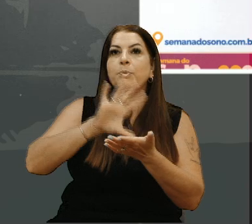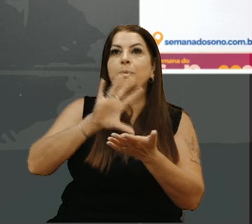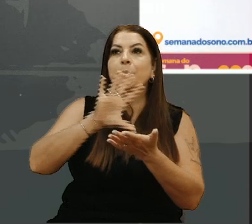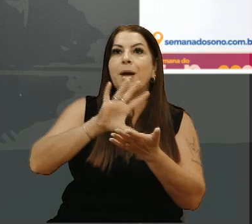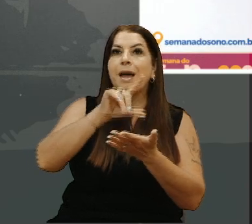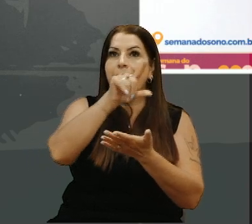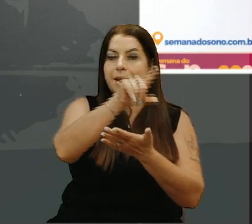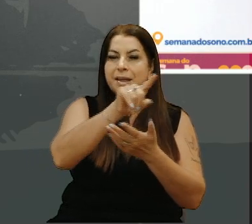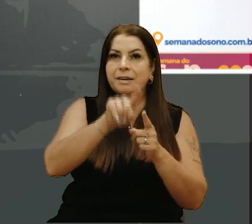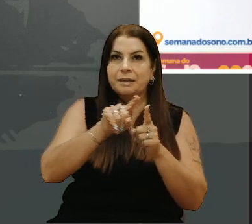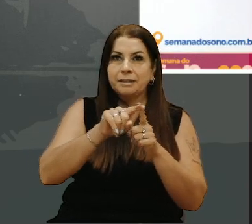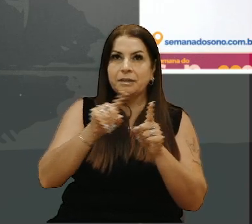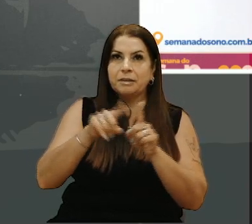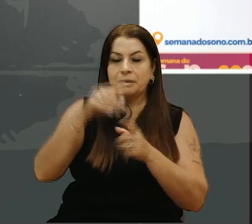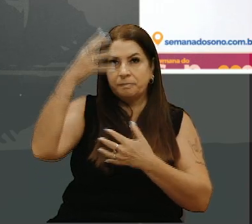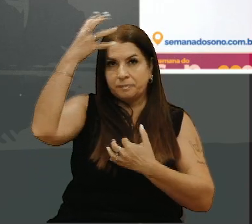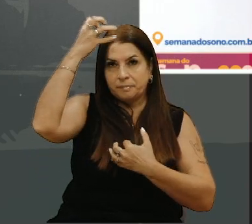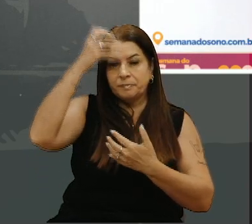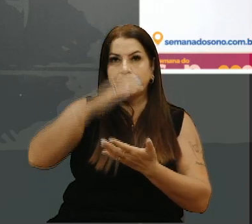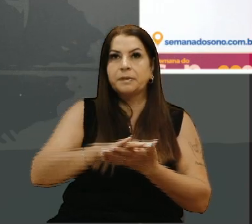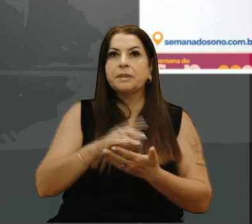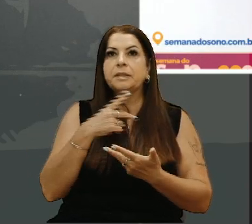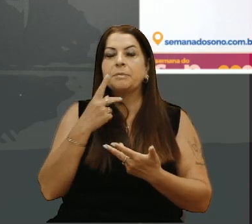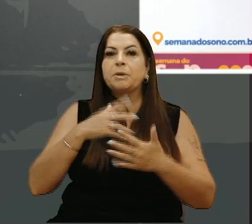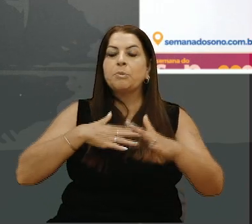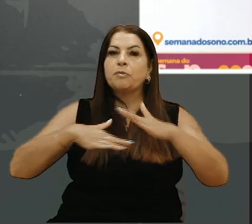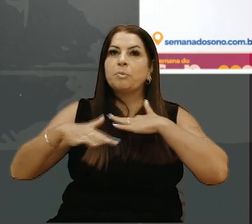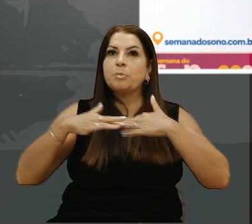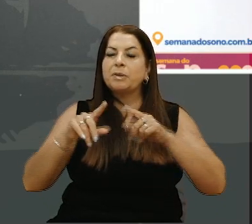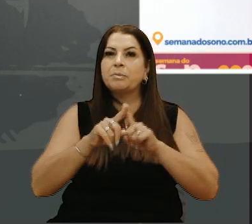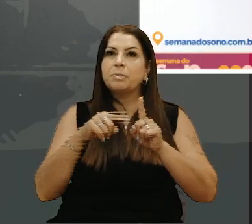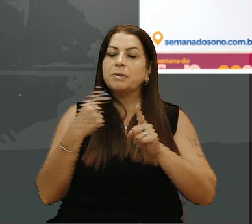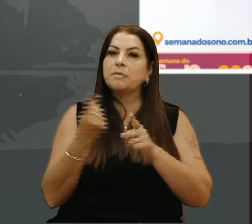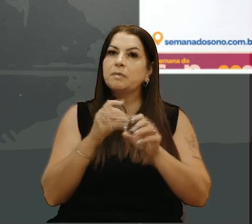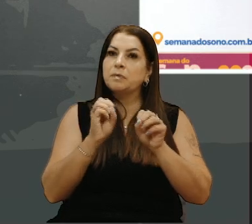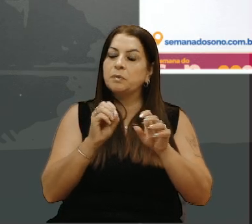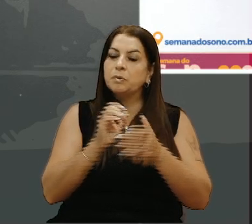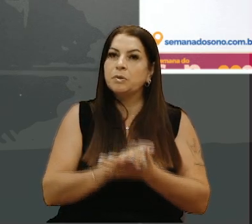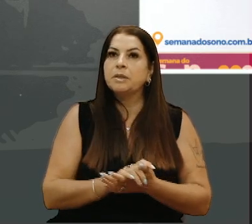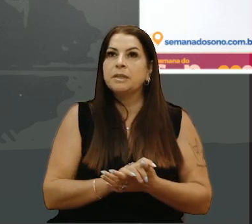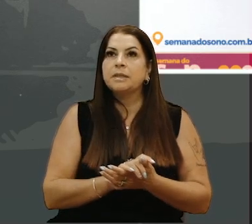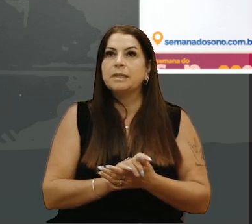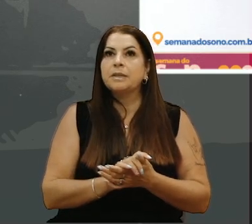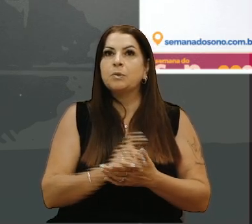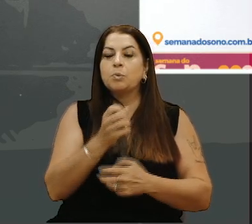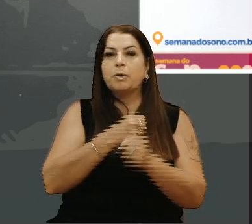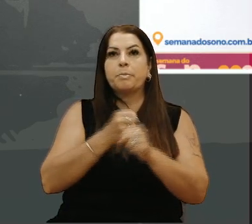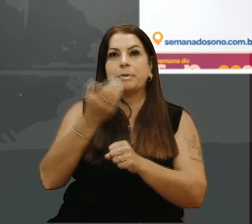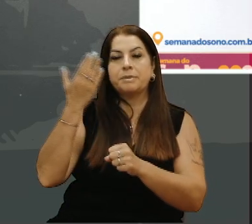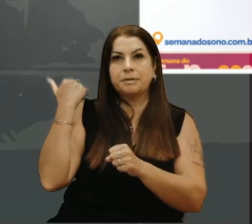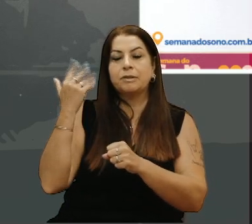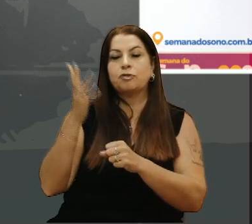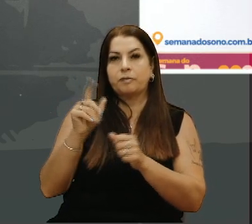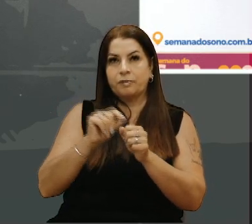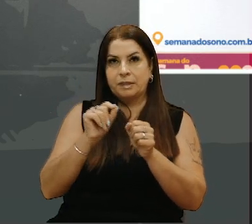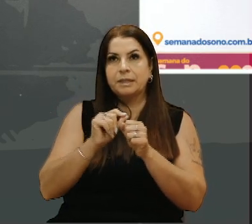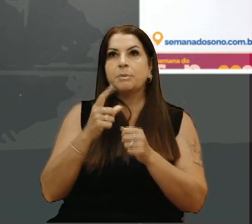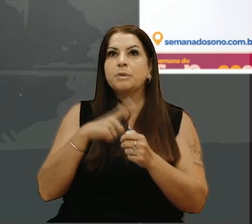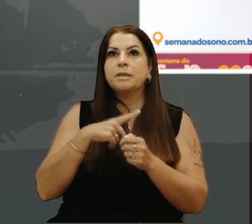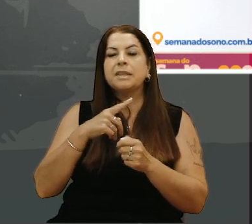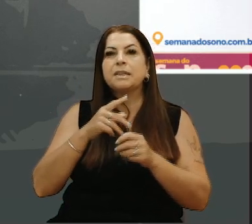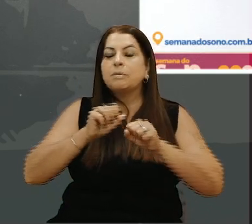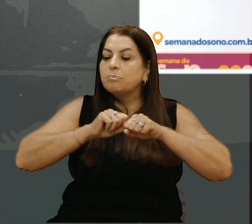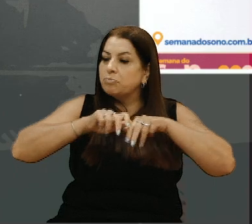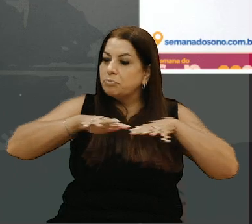Macaquinhos, com uma ação que vai ser educacional. O ano passado nós já fizemos, teve uma